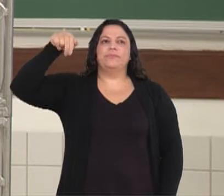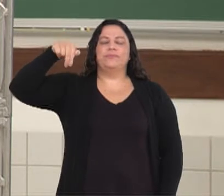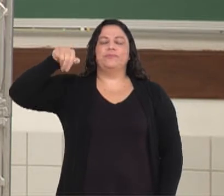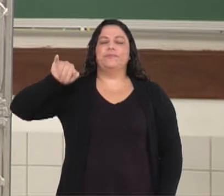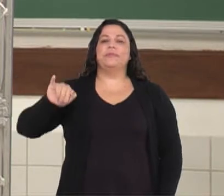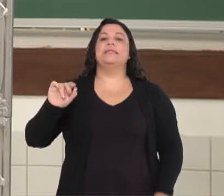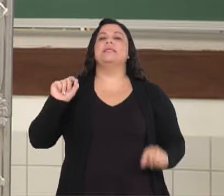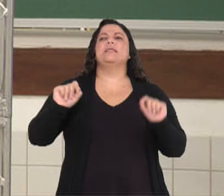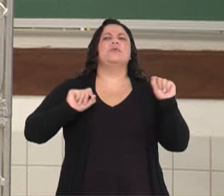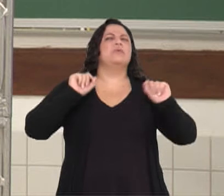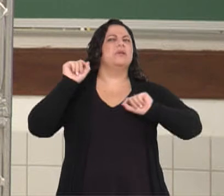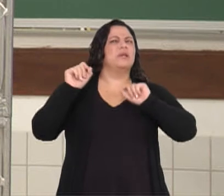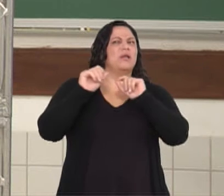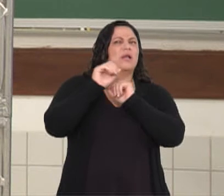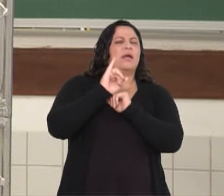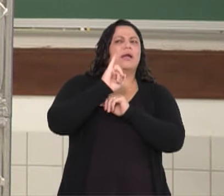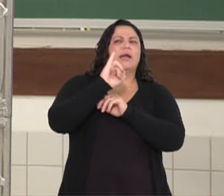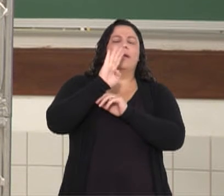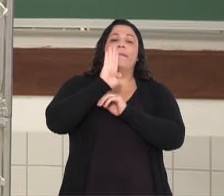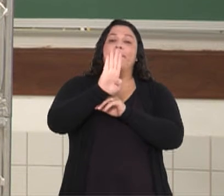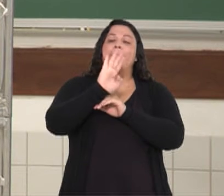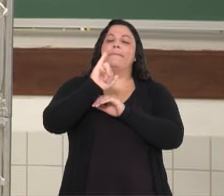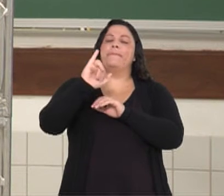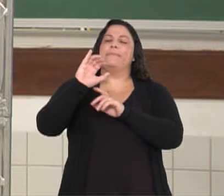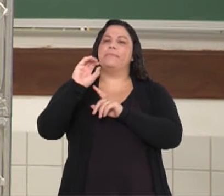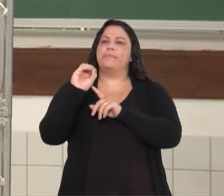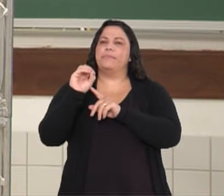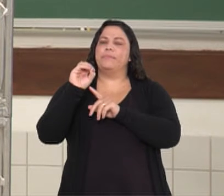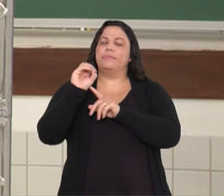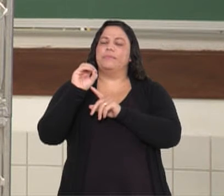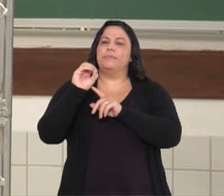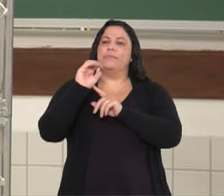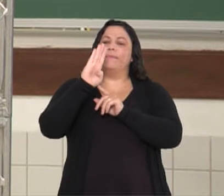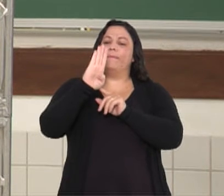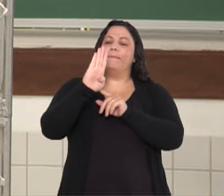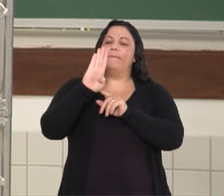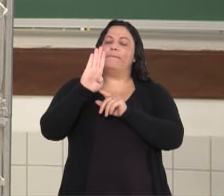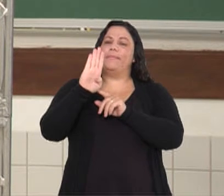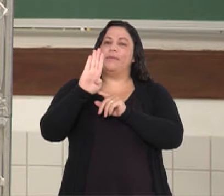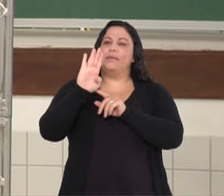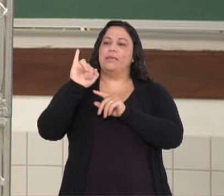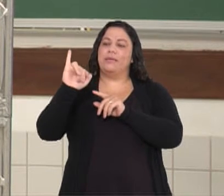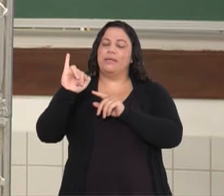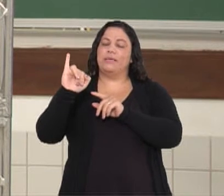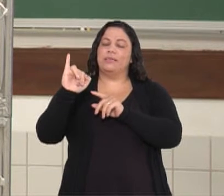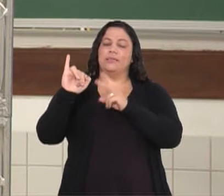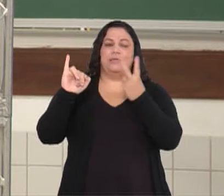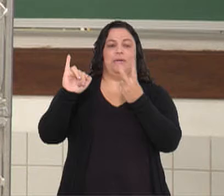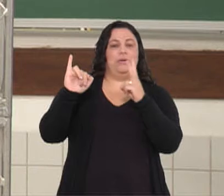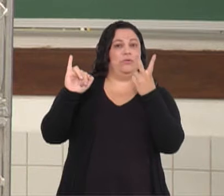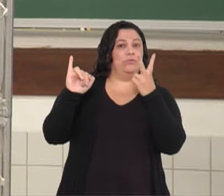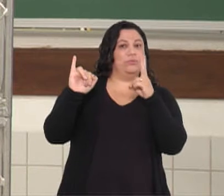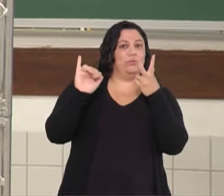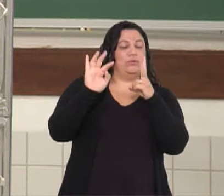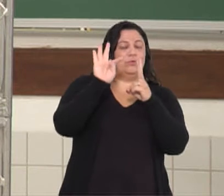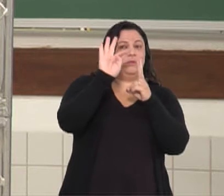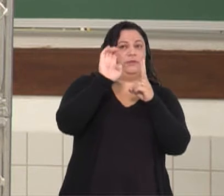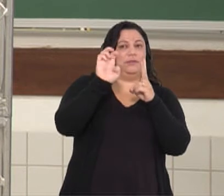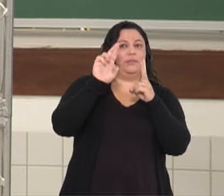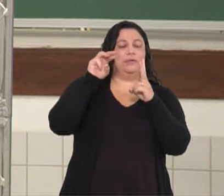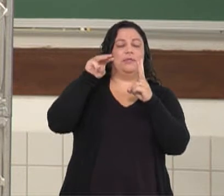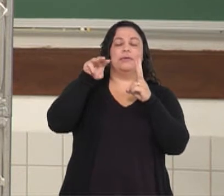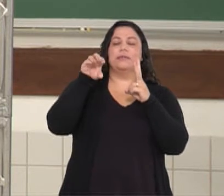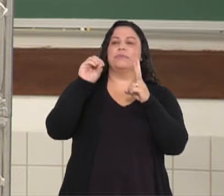binômio. Binômio significa que é um polinômio de dois termos. Bi, dois termos. Então, quando a gente tem um